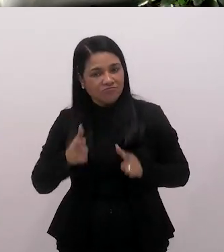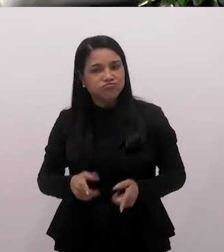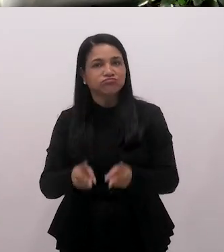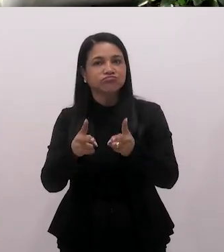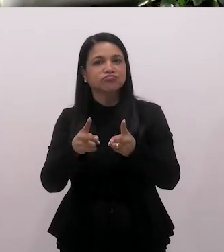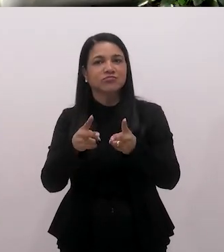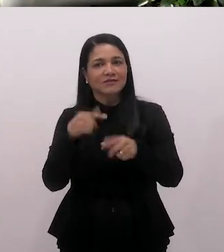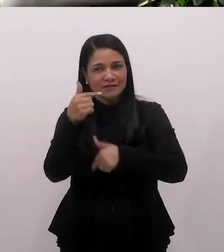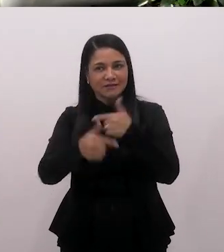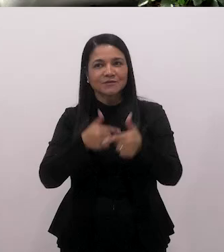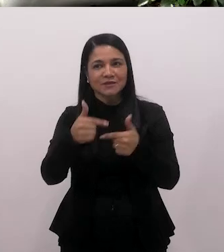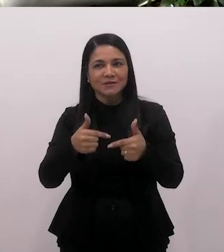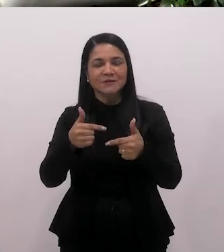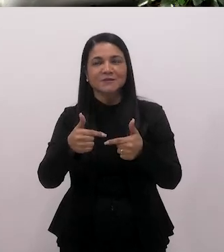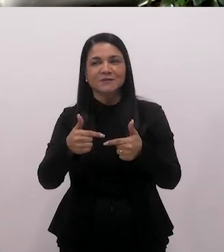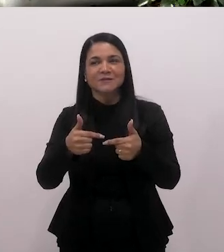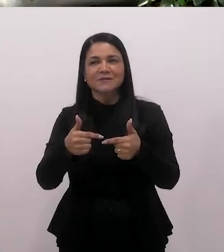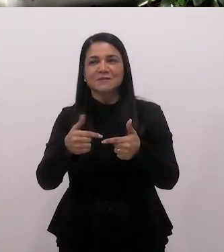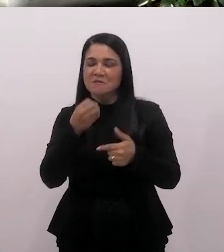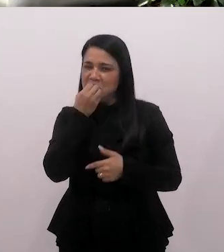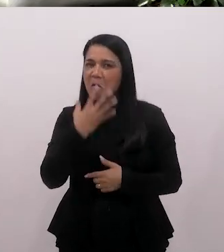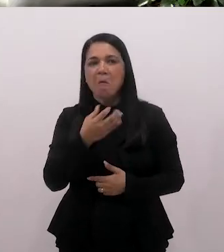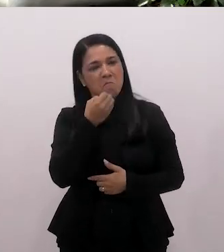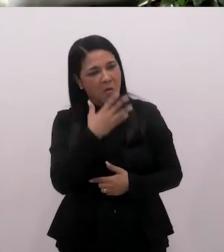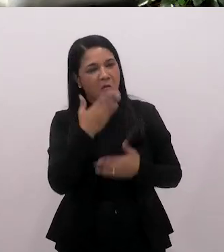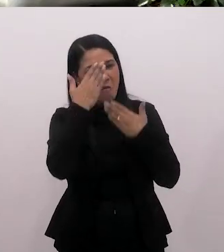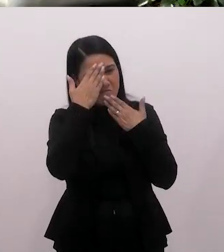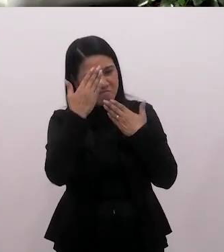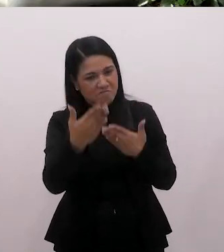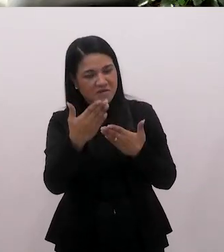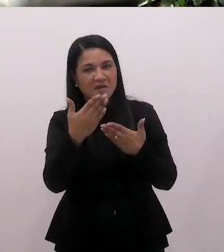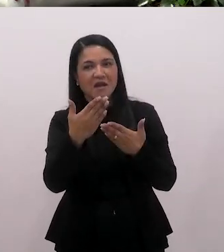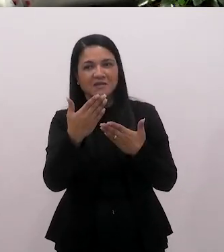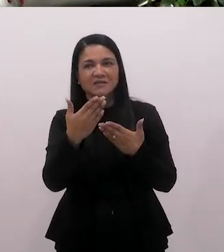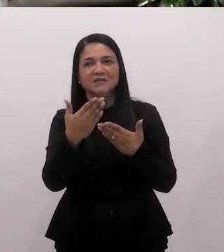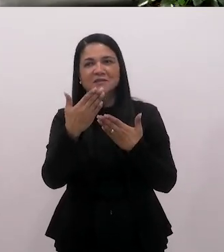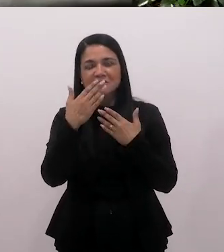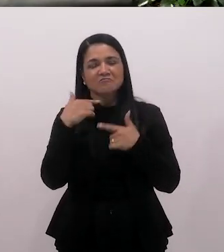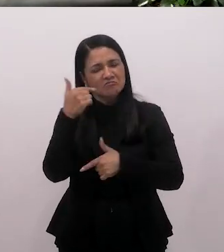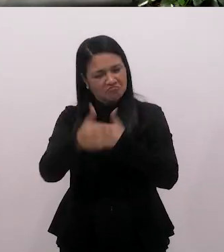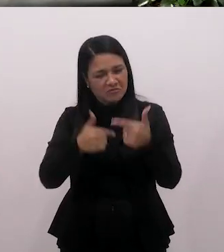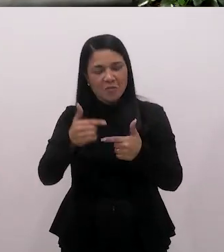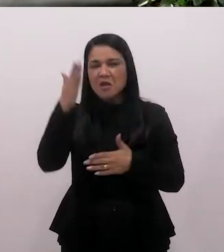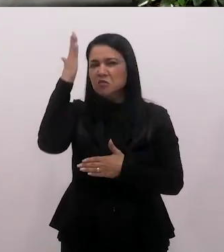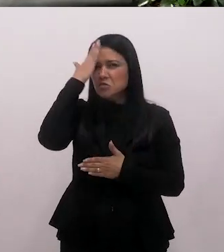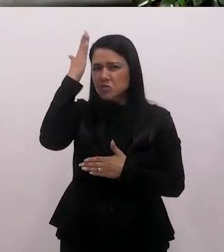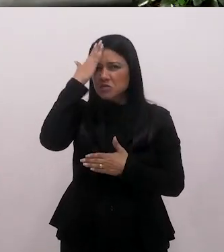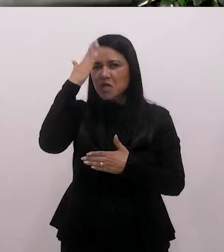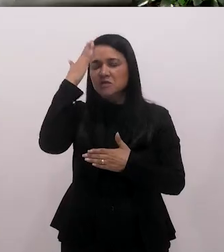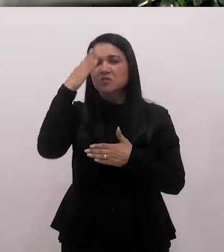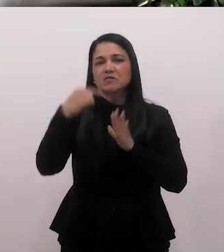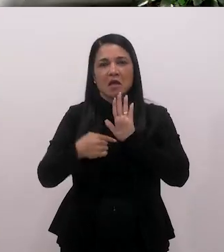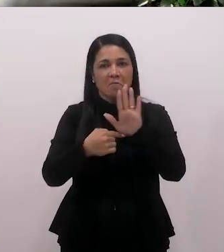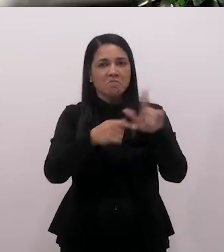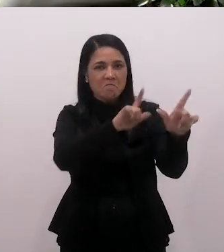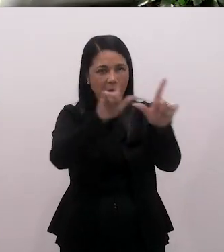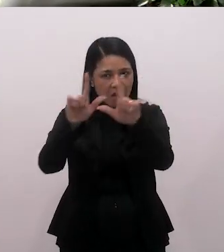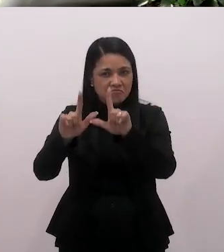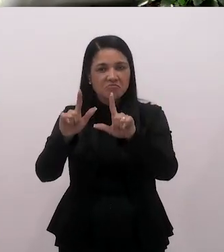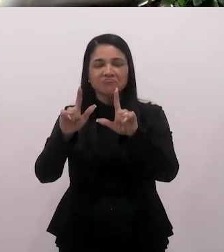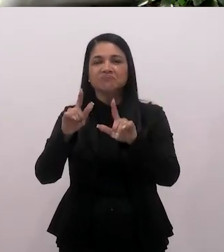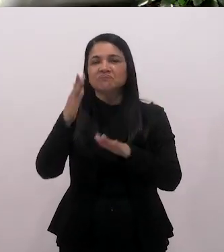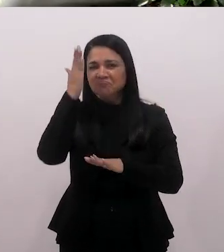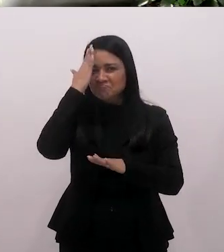é segurar esse lugar. Né? É vosso. É segurar esse lugar. E merecido. Que bom, que bom. Muito obrigada. Obrigada mesmo pelo vocês. seu trabalho. Muito sucesso aí na mostra, que